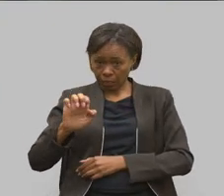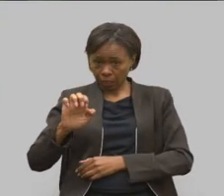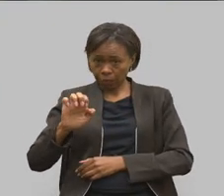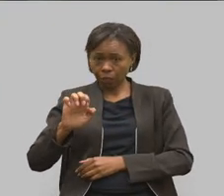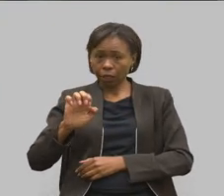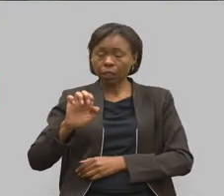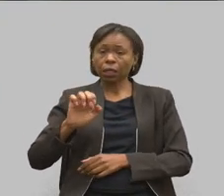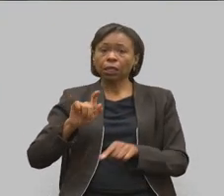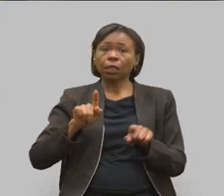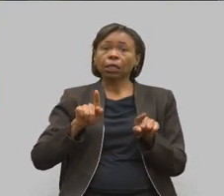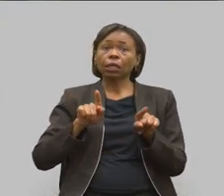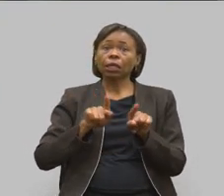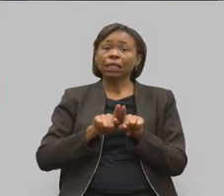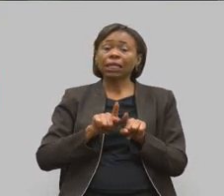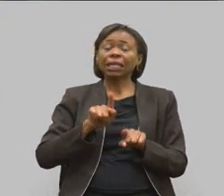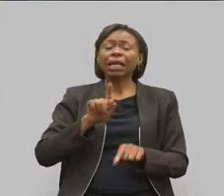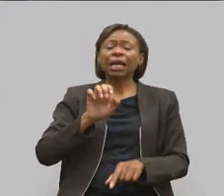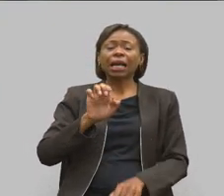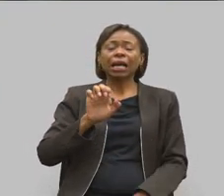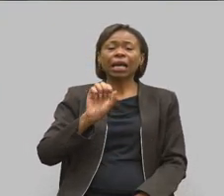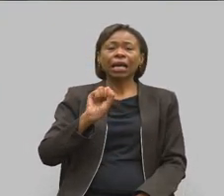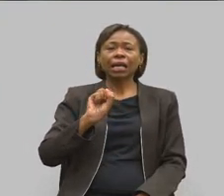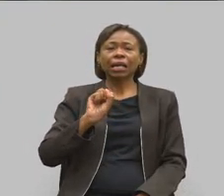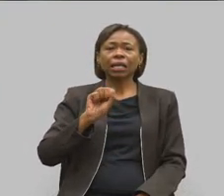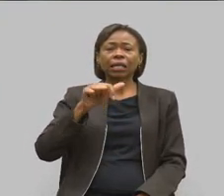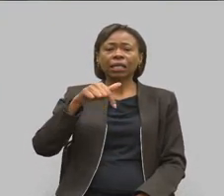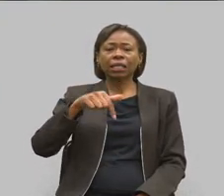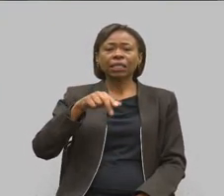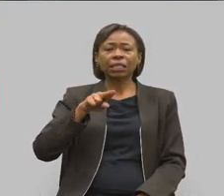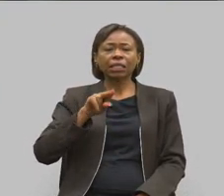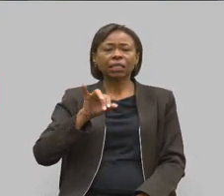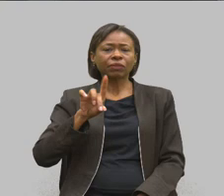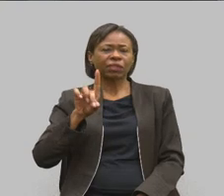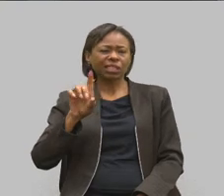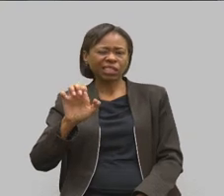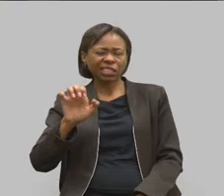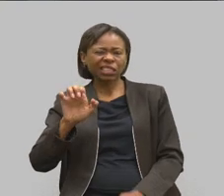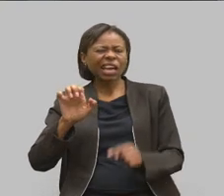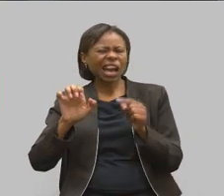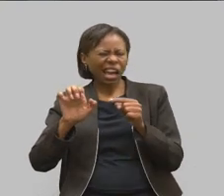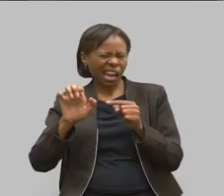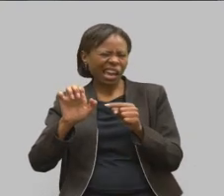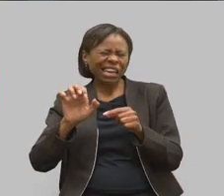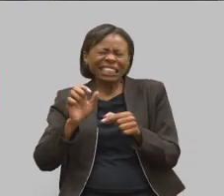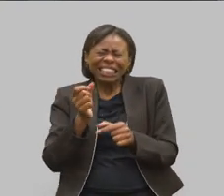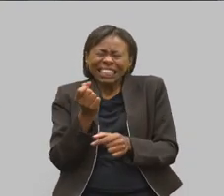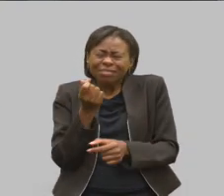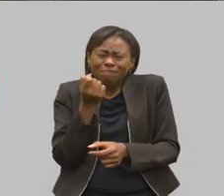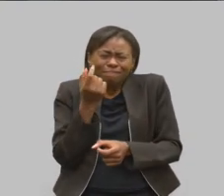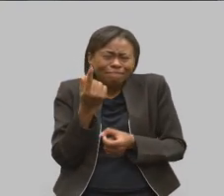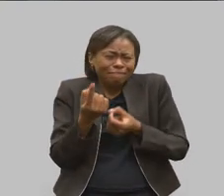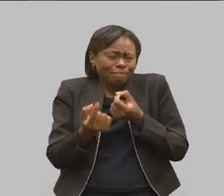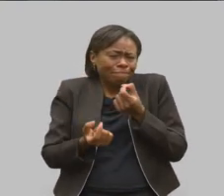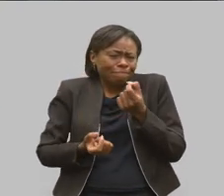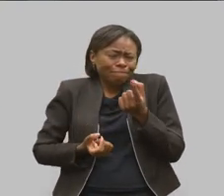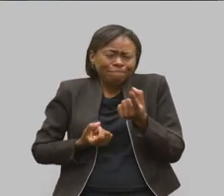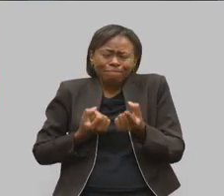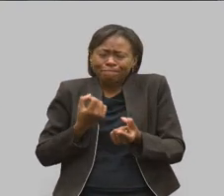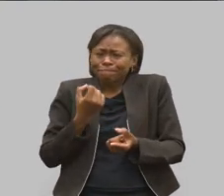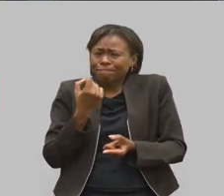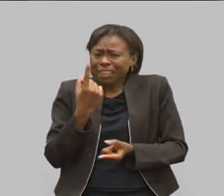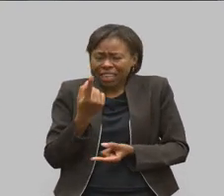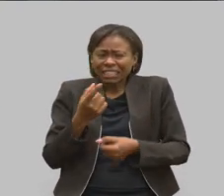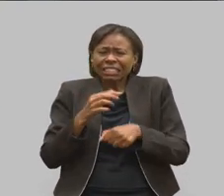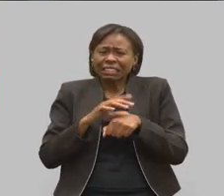esquid que é uma imunodeficiência extremamente Rara um tipo de imunodeficiência que eh muito